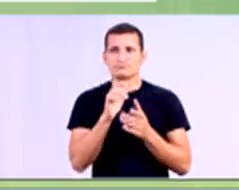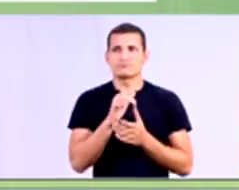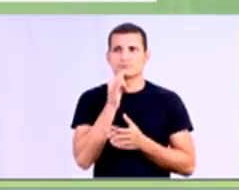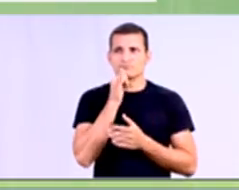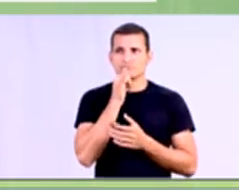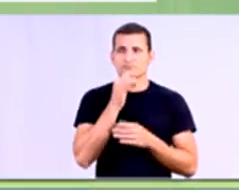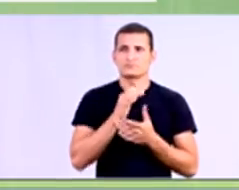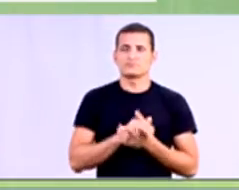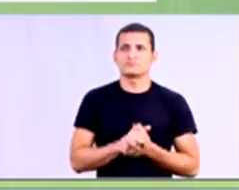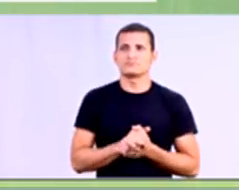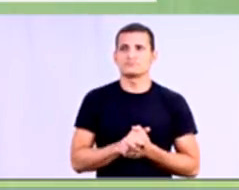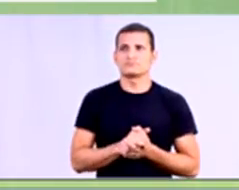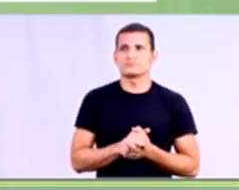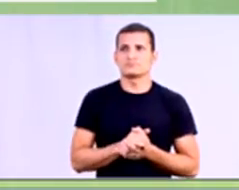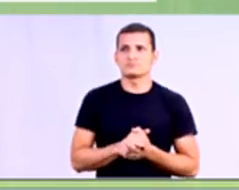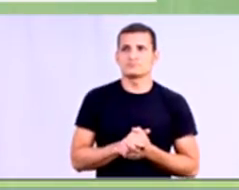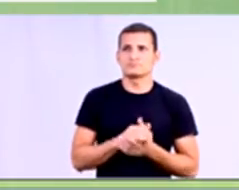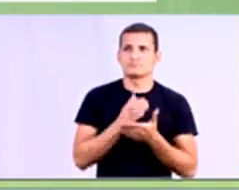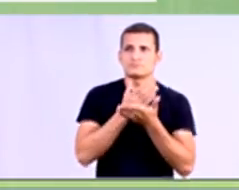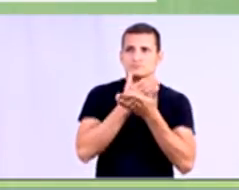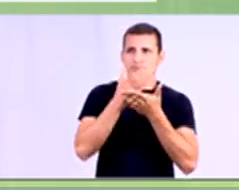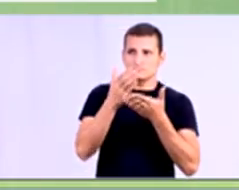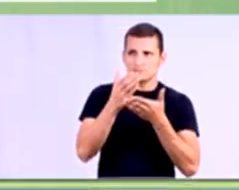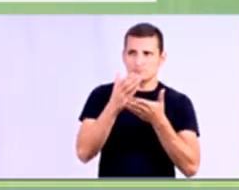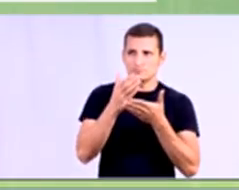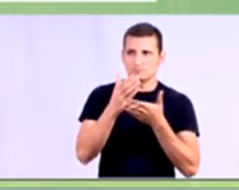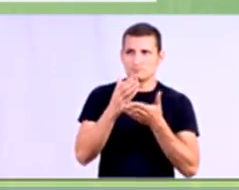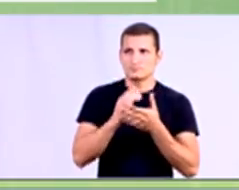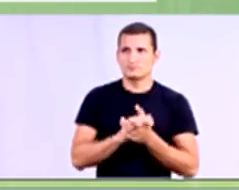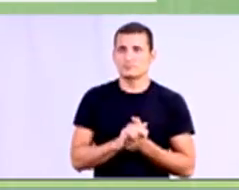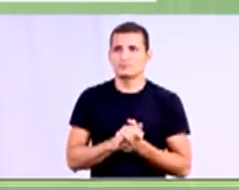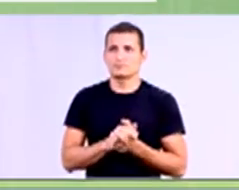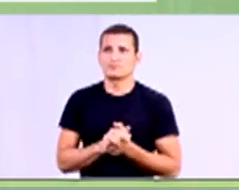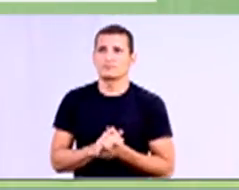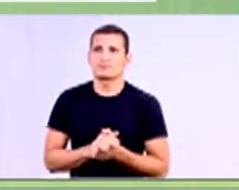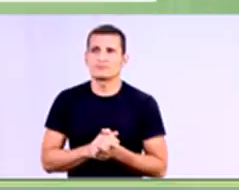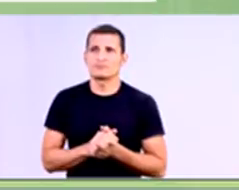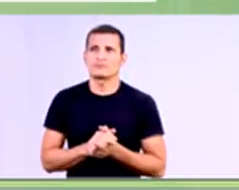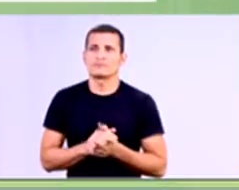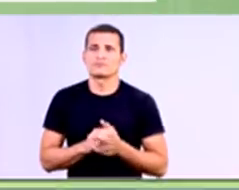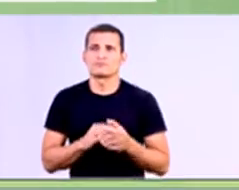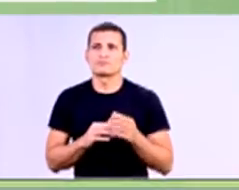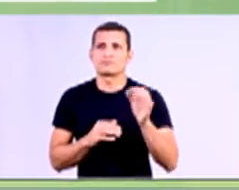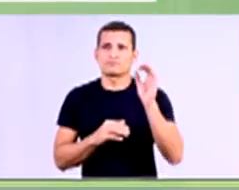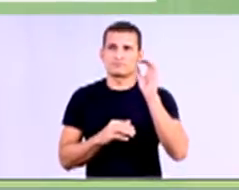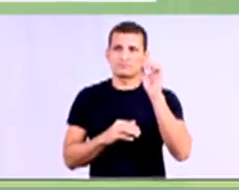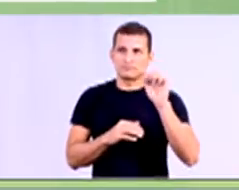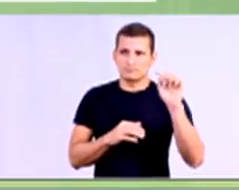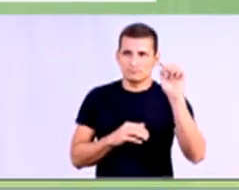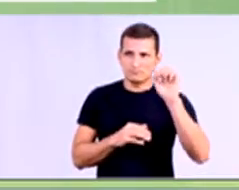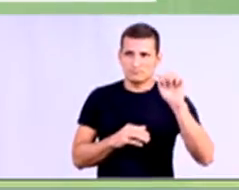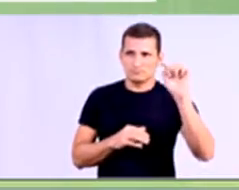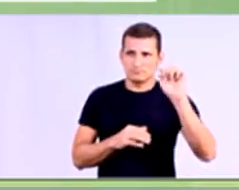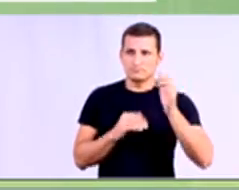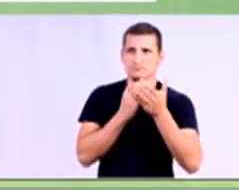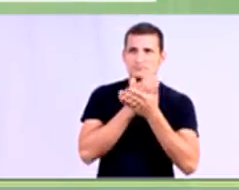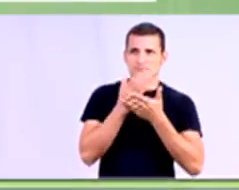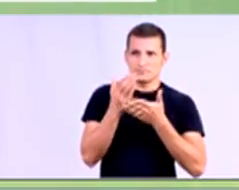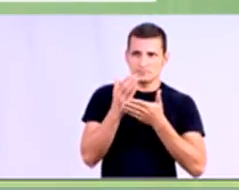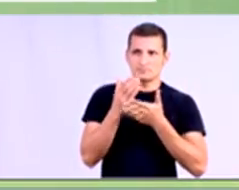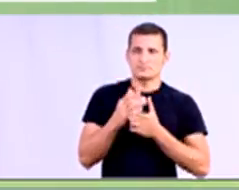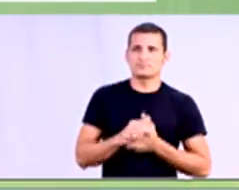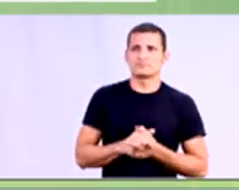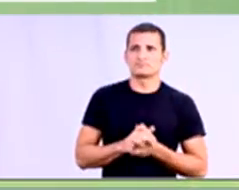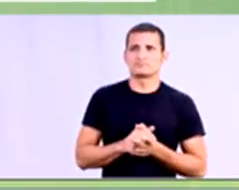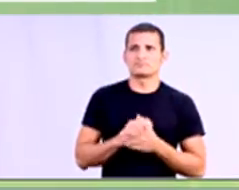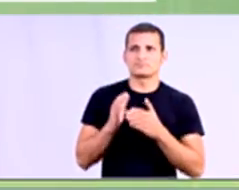Exemplo prático: o início do pedido. Então, veja uma anotação com uma bolinha preenchida, determina o início.